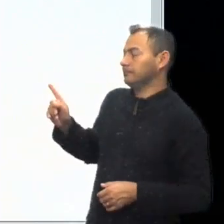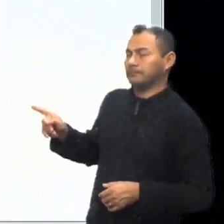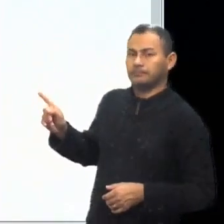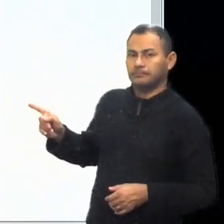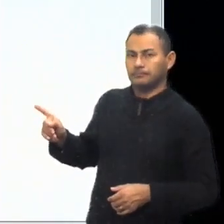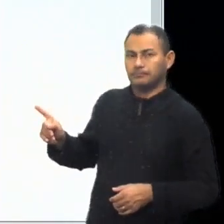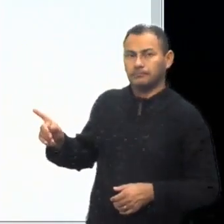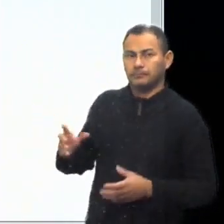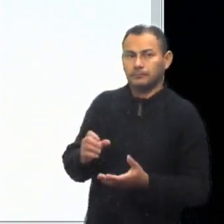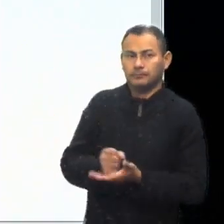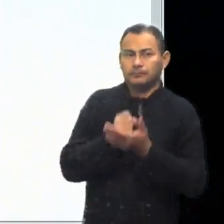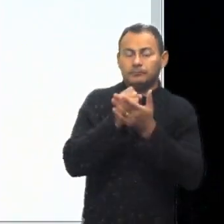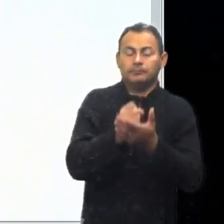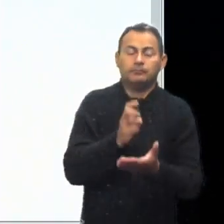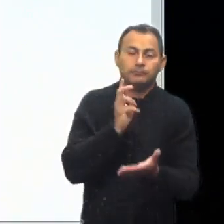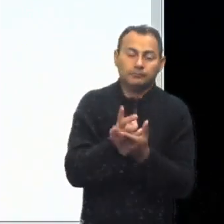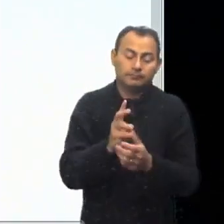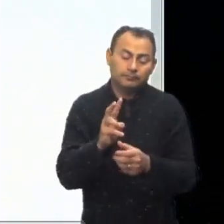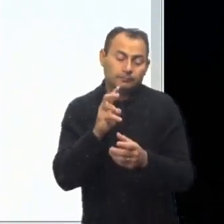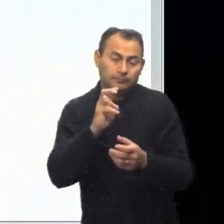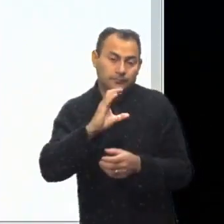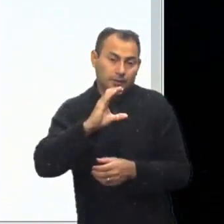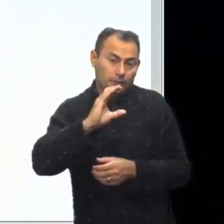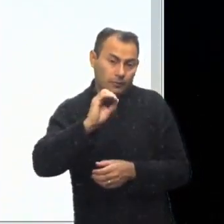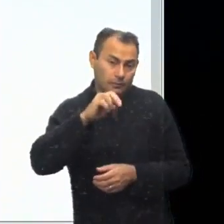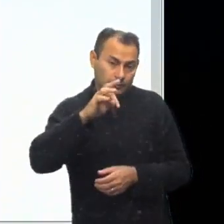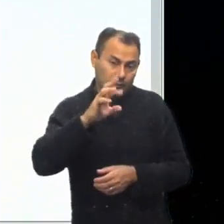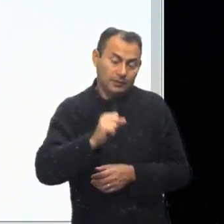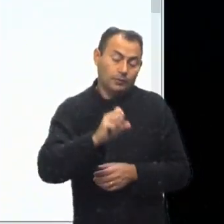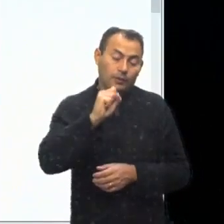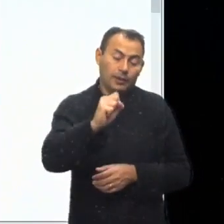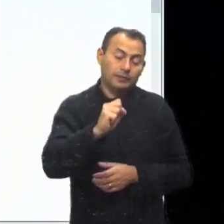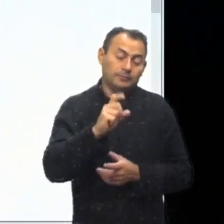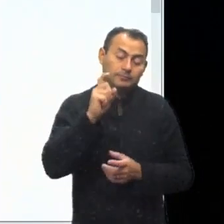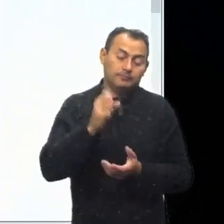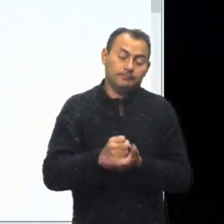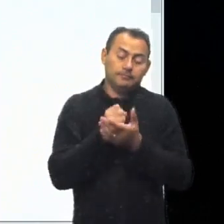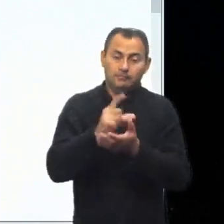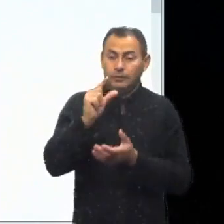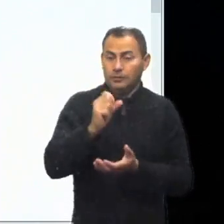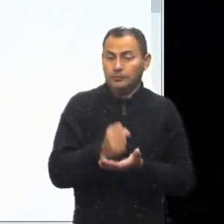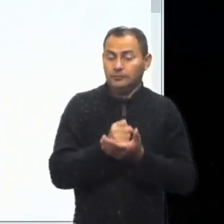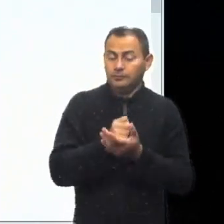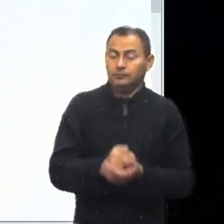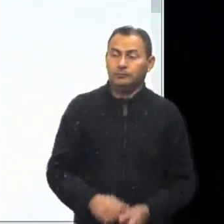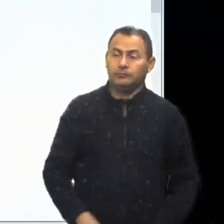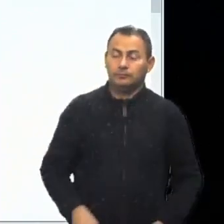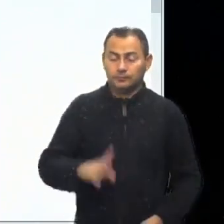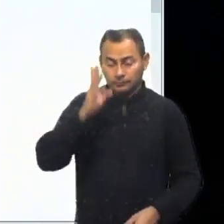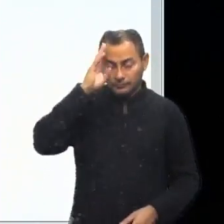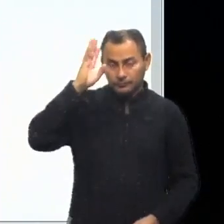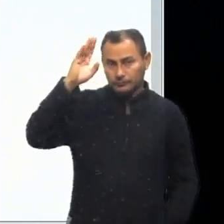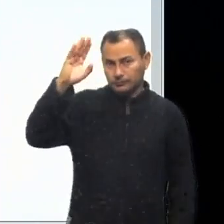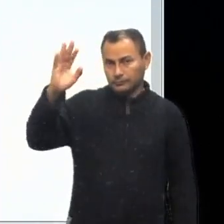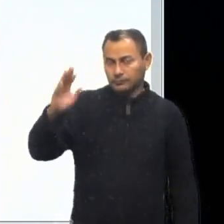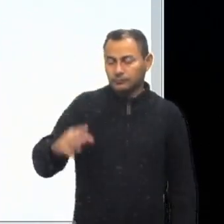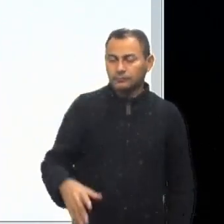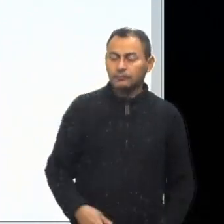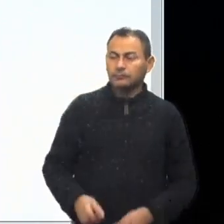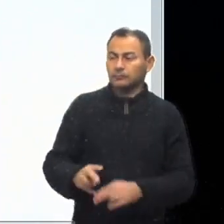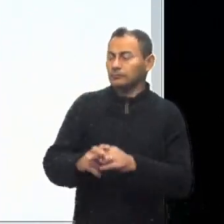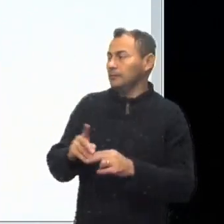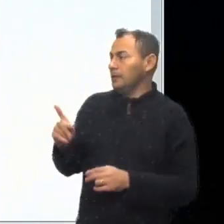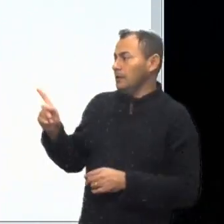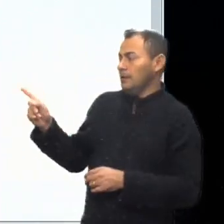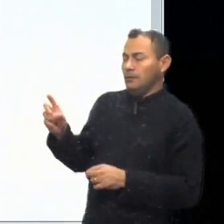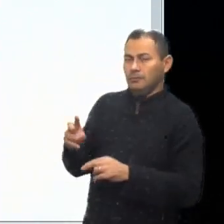E vou salvar. Eu sempre dou Ctrl S para ir salvando aos poucos. Então, teoricamente, nesse